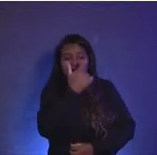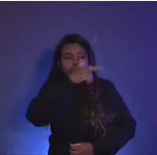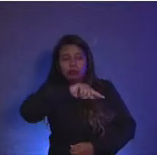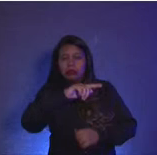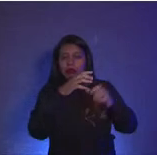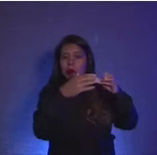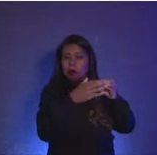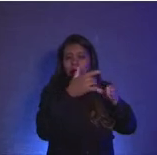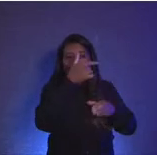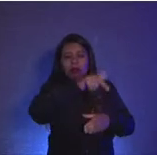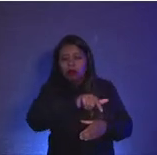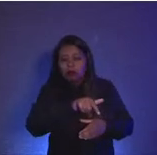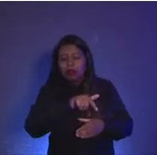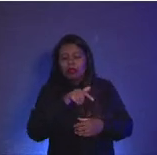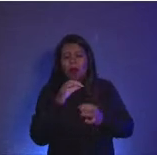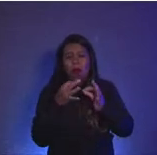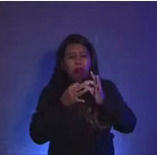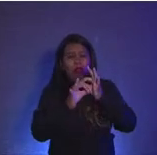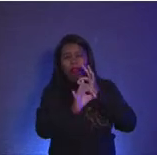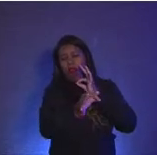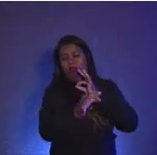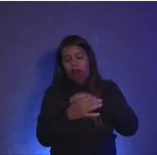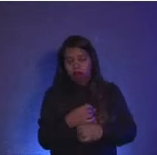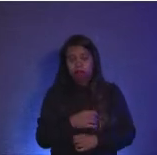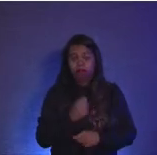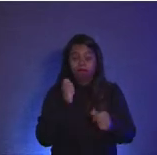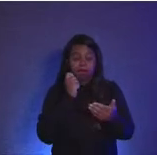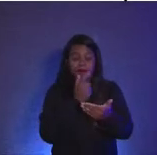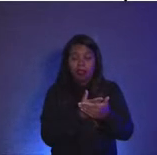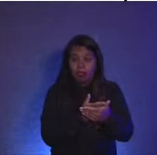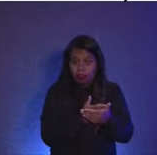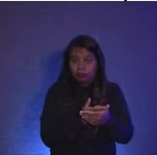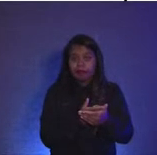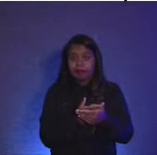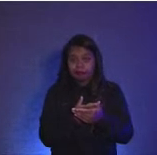e é isso. E às vezes ela paga, né?